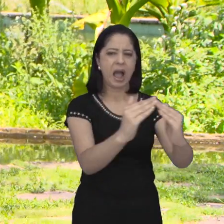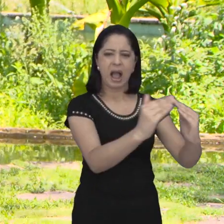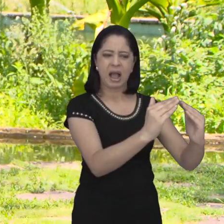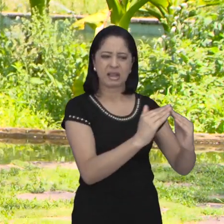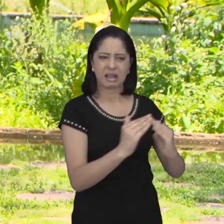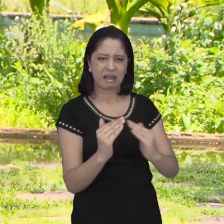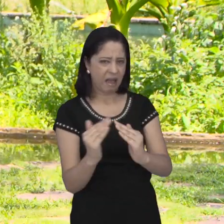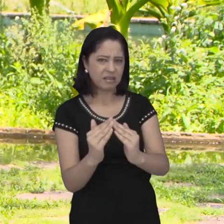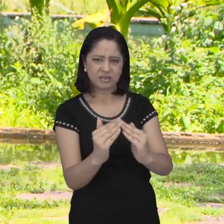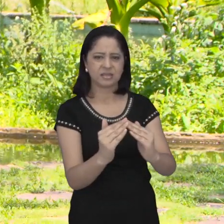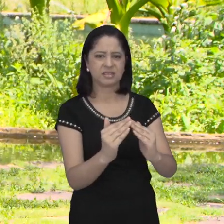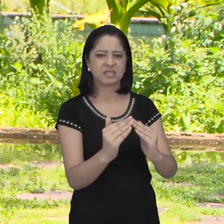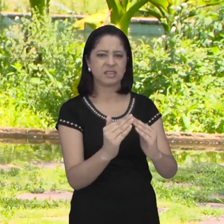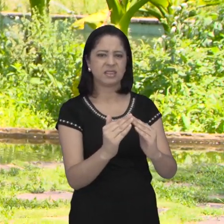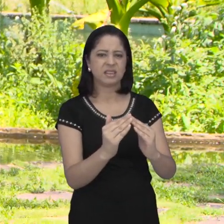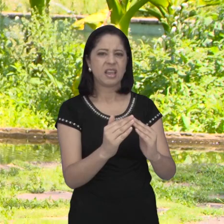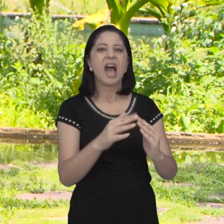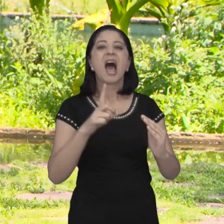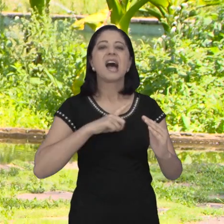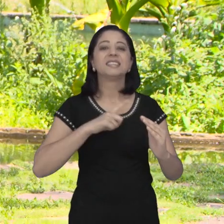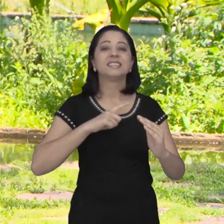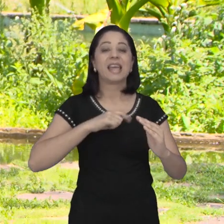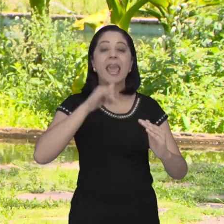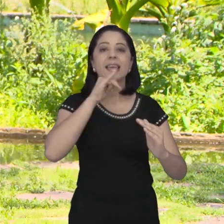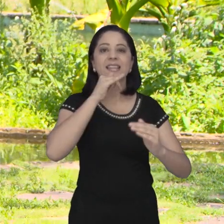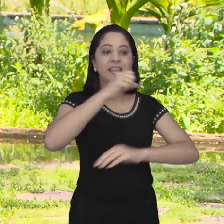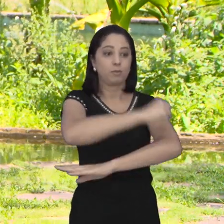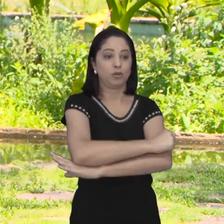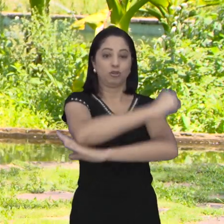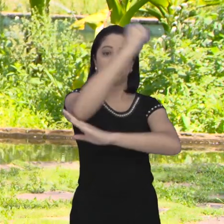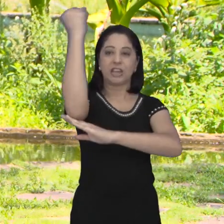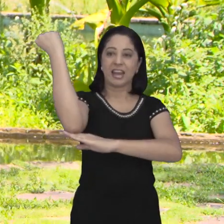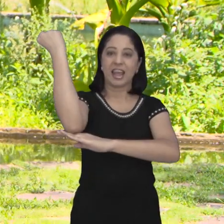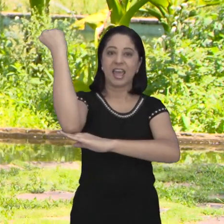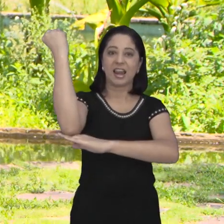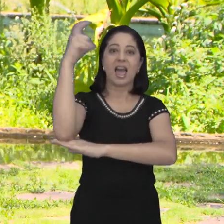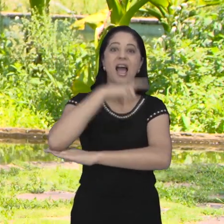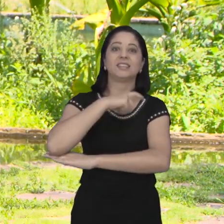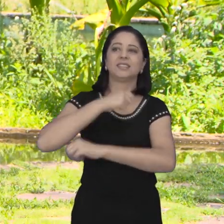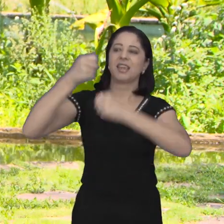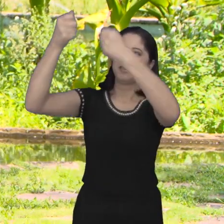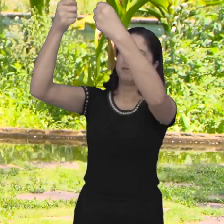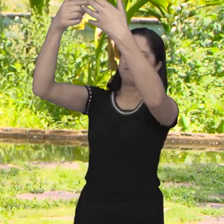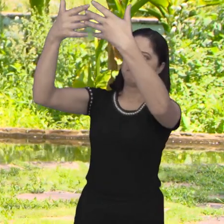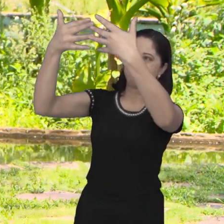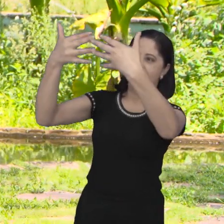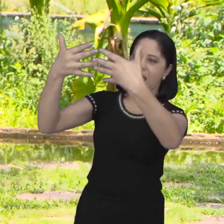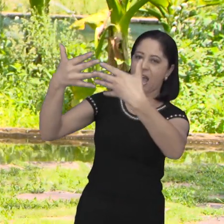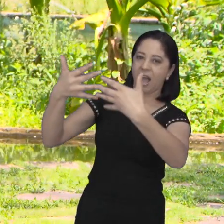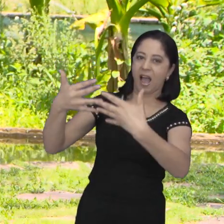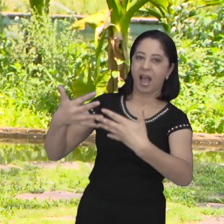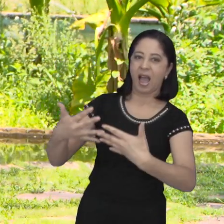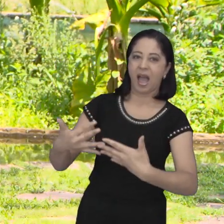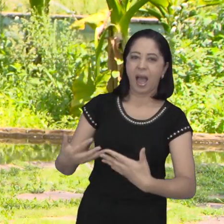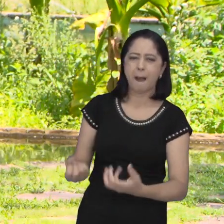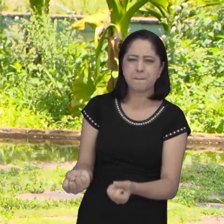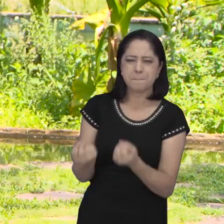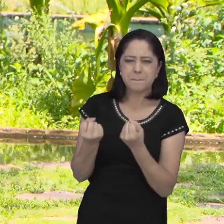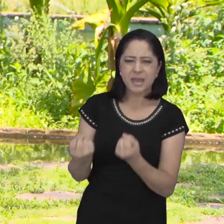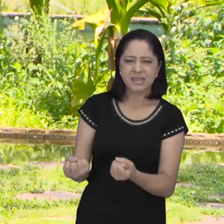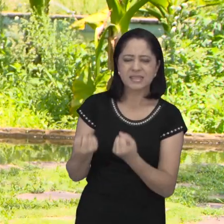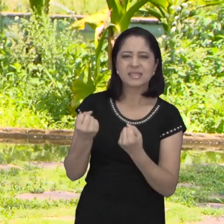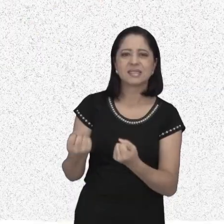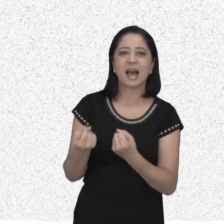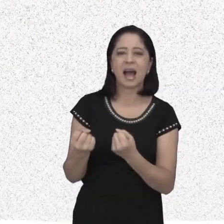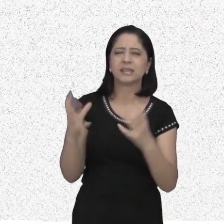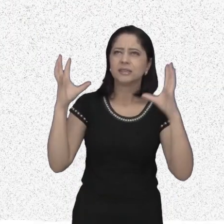ela era pintada de preto, mas preto assim, asa de graúna. O que também as cores foram dadas pelo